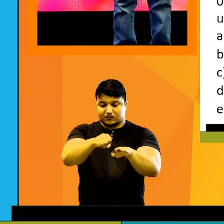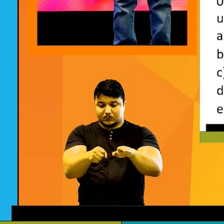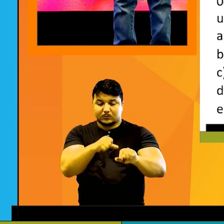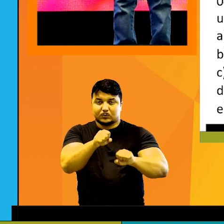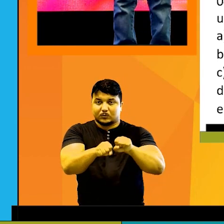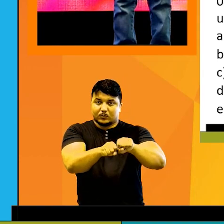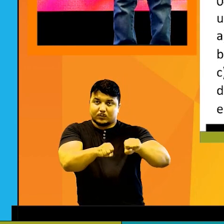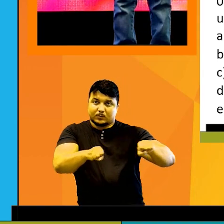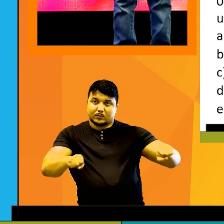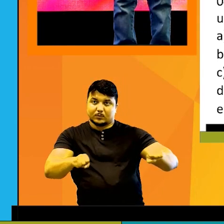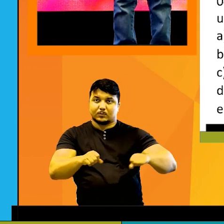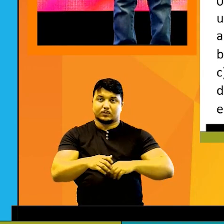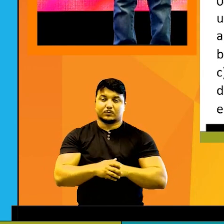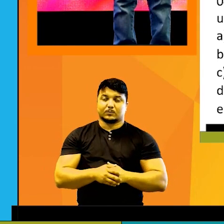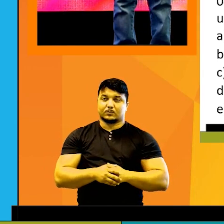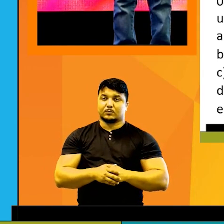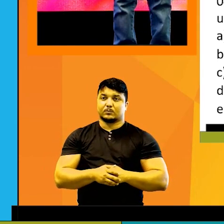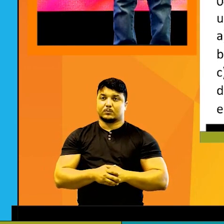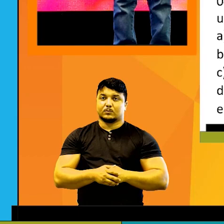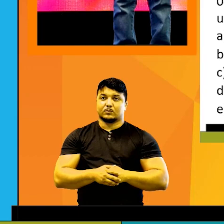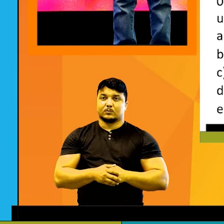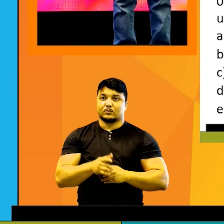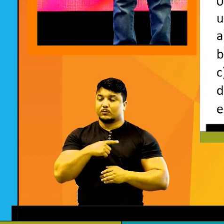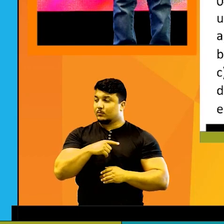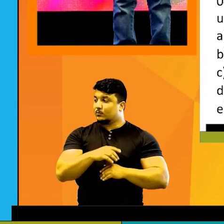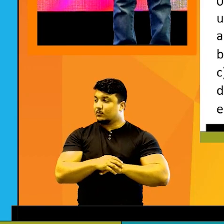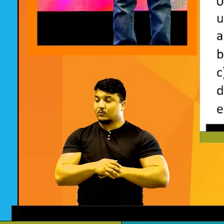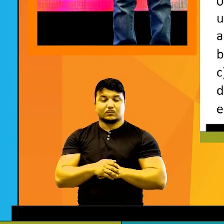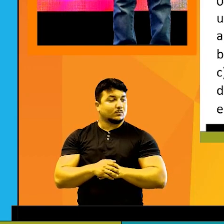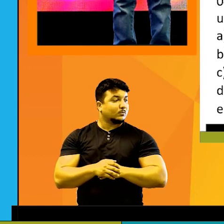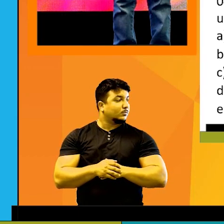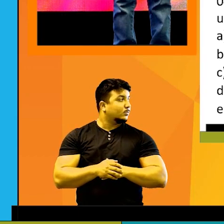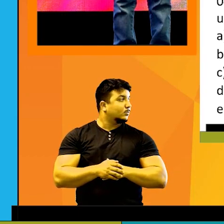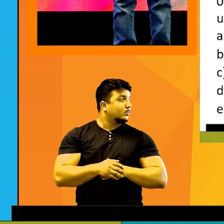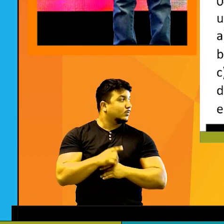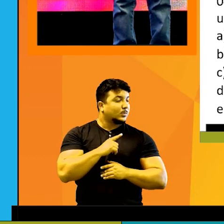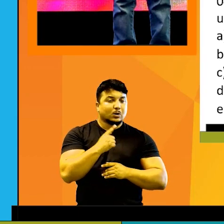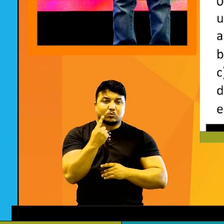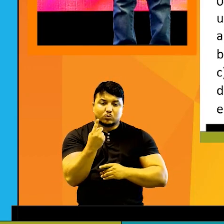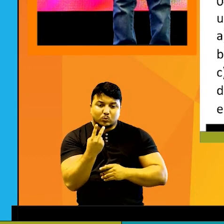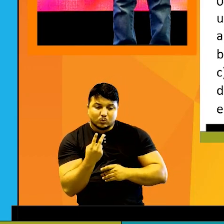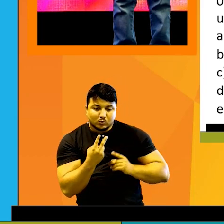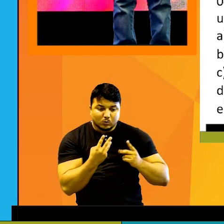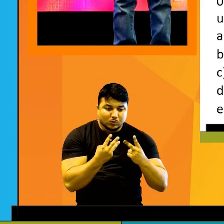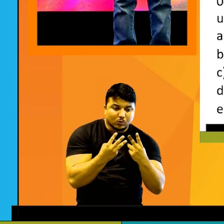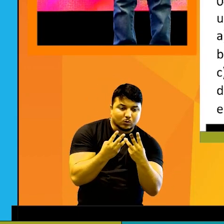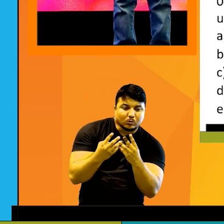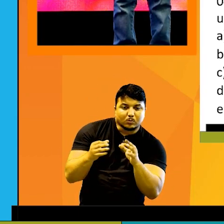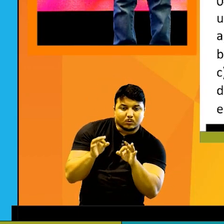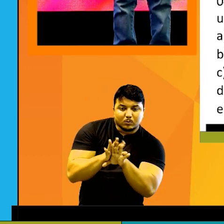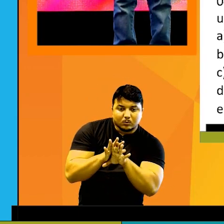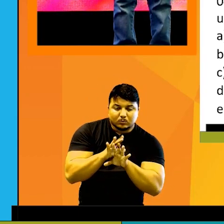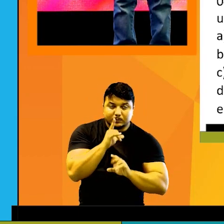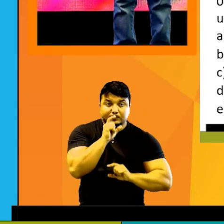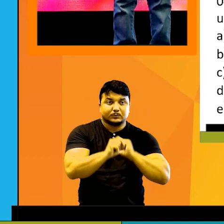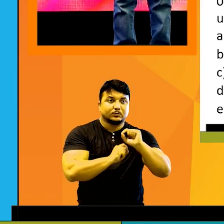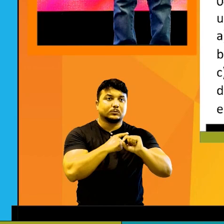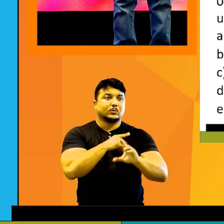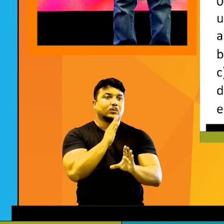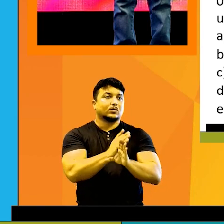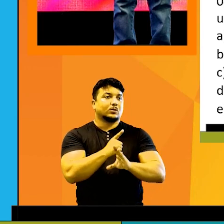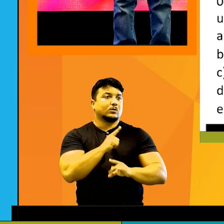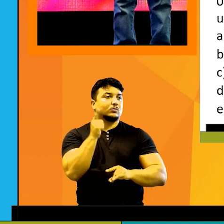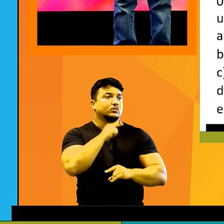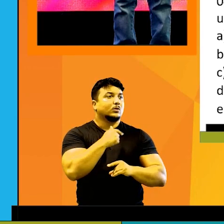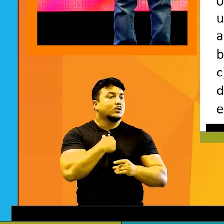do coche, o rodar dos carros, um a um. Isso que parece um simples inventário, eram notas que eu